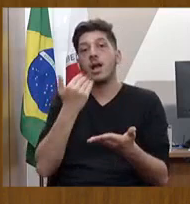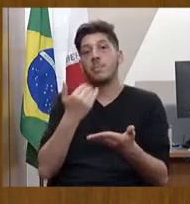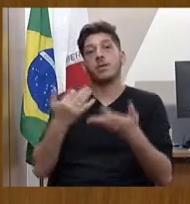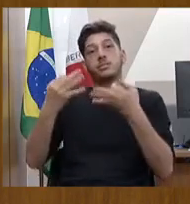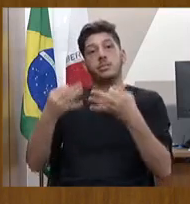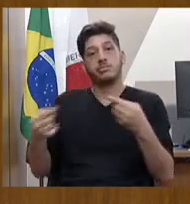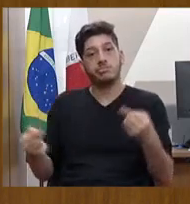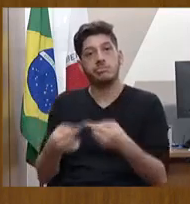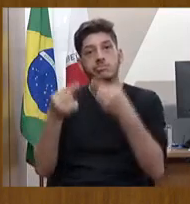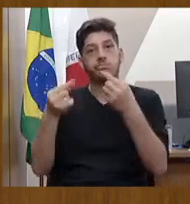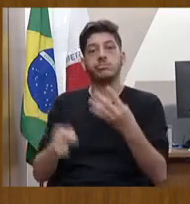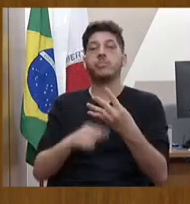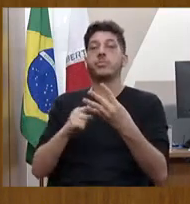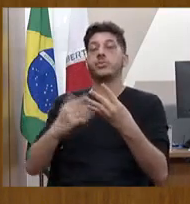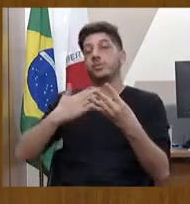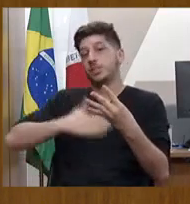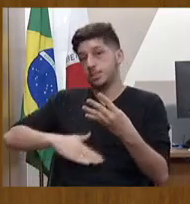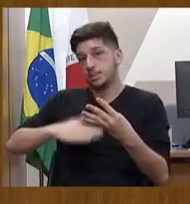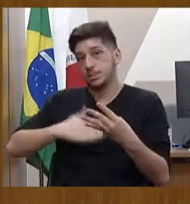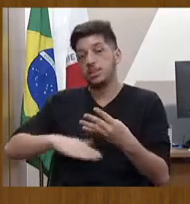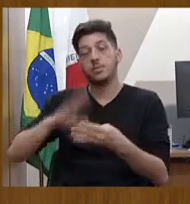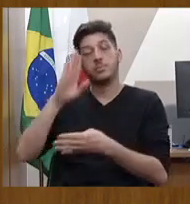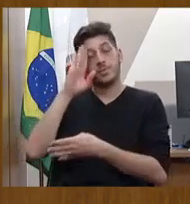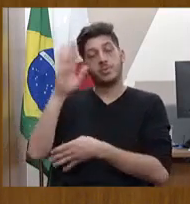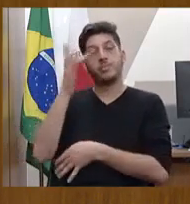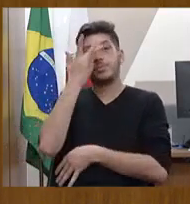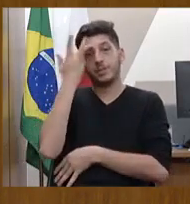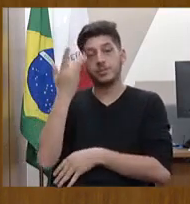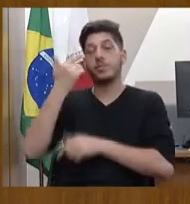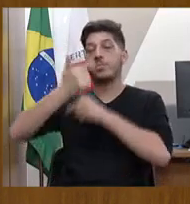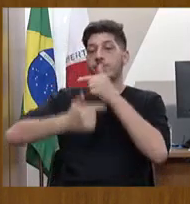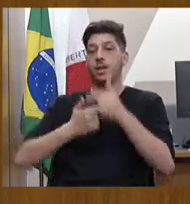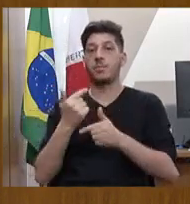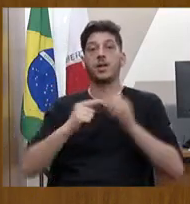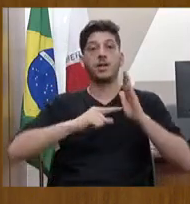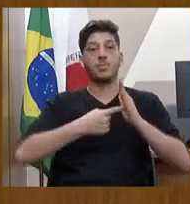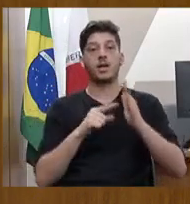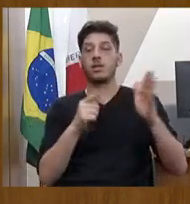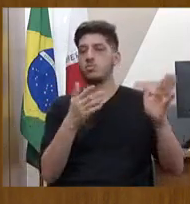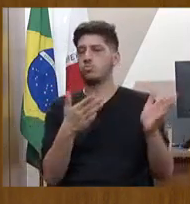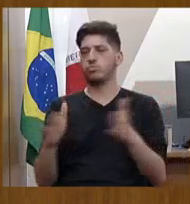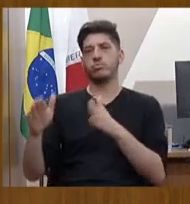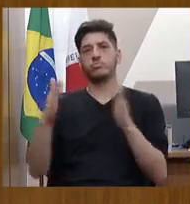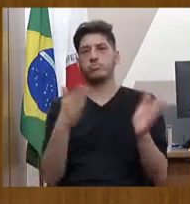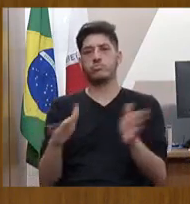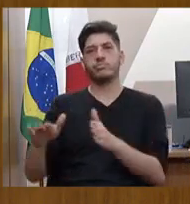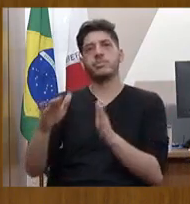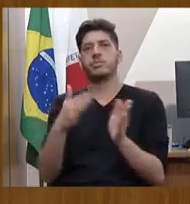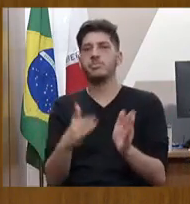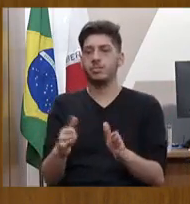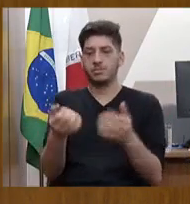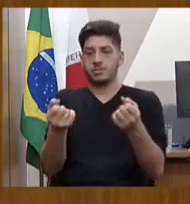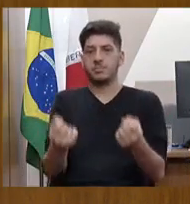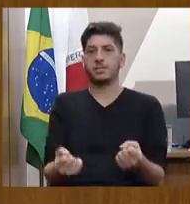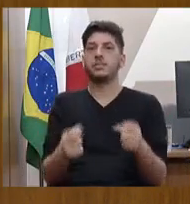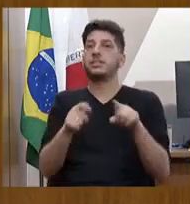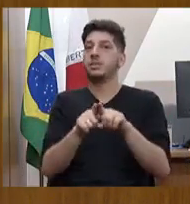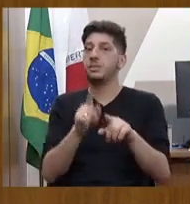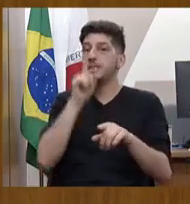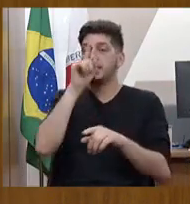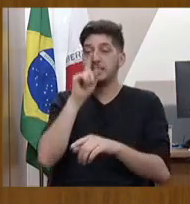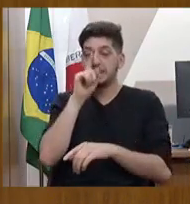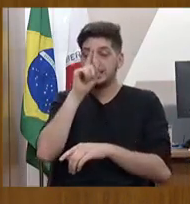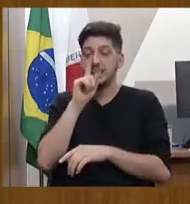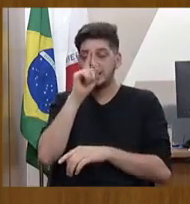e parada principalmente para aqueles trabalhadores que operam maquinários que tem um grau elevado de risco de acidente